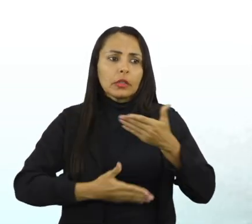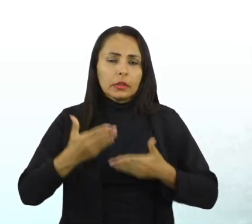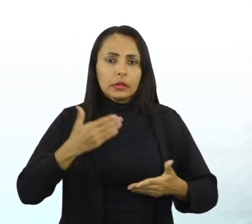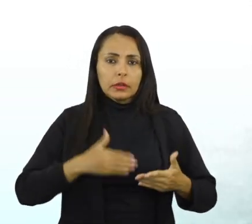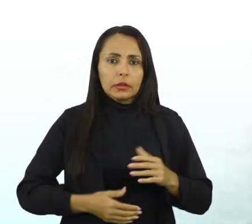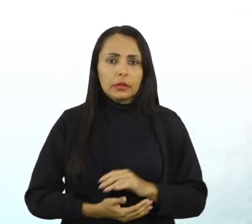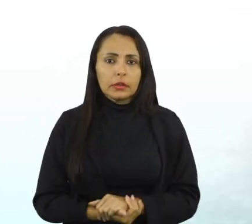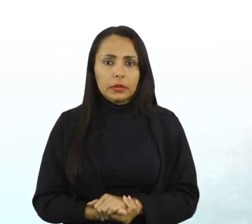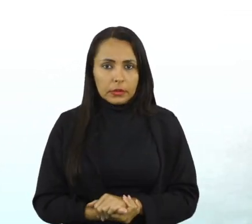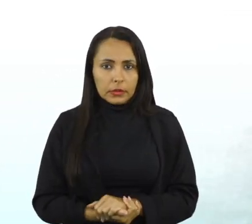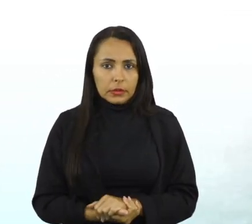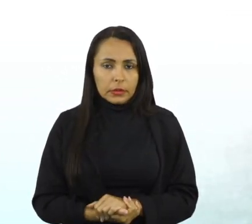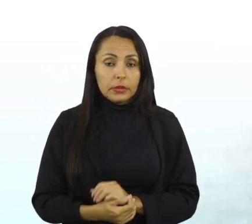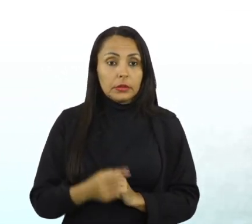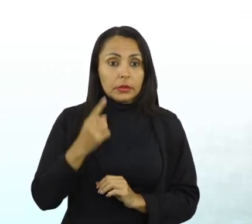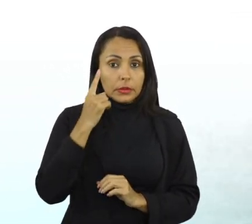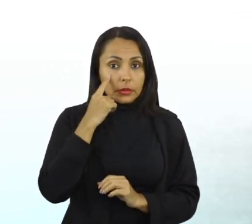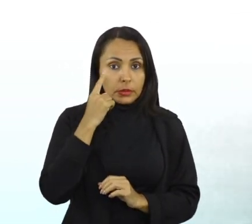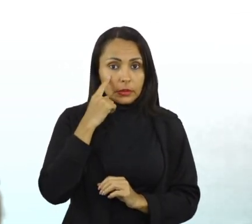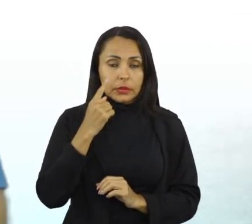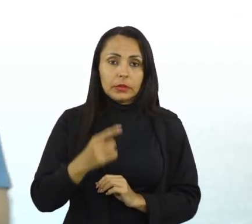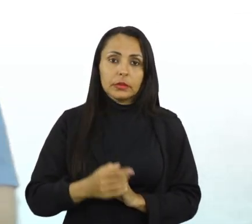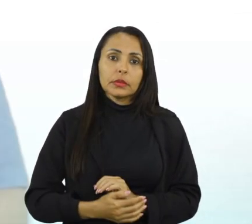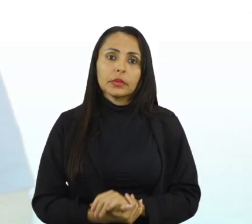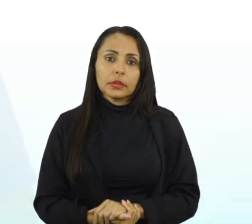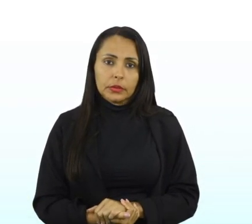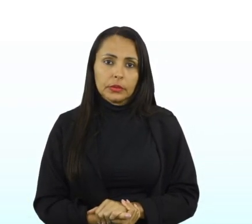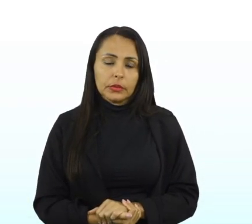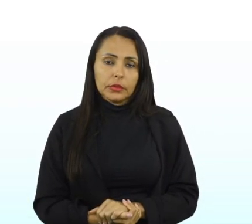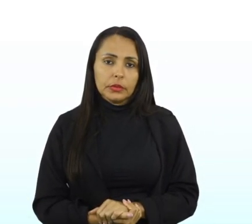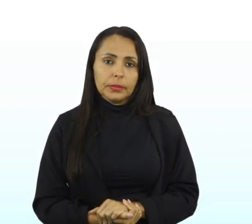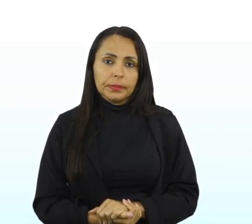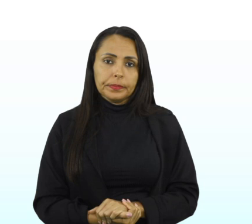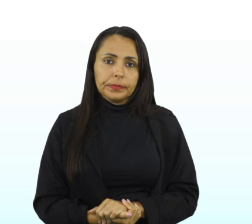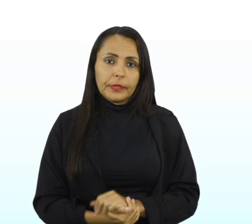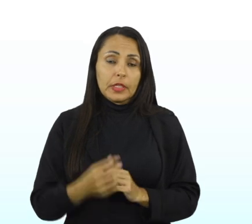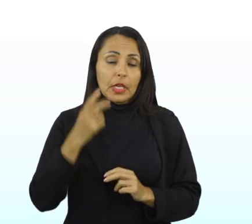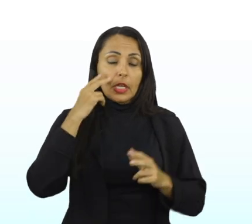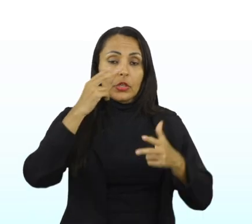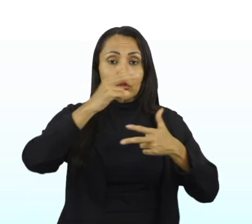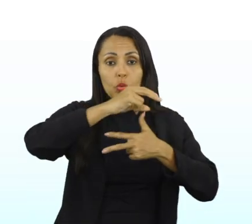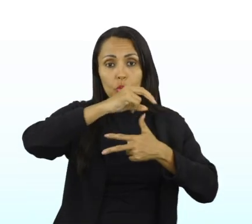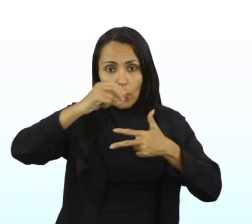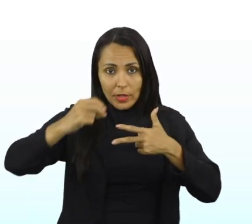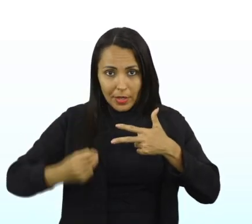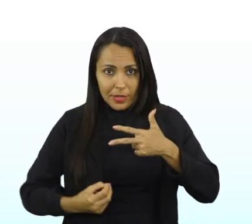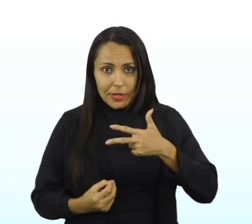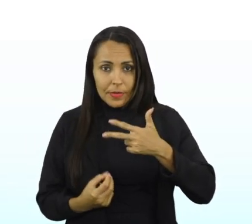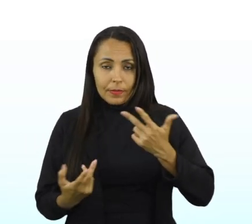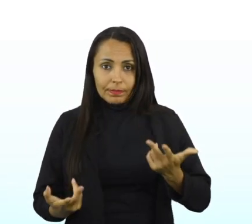vai socializar, tá? Dá uma olhada nessa questão aí, veja. Essa questão do Enem,